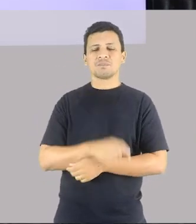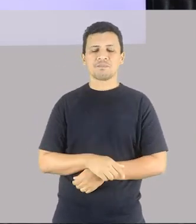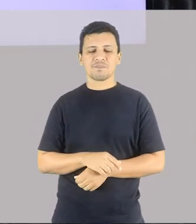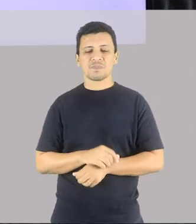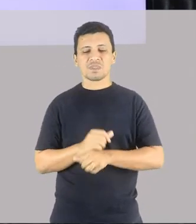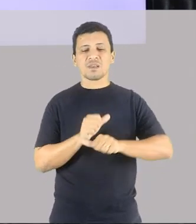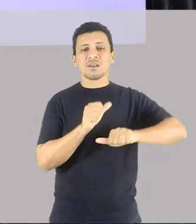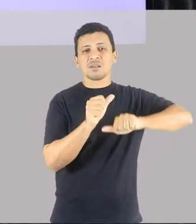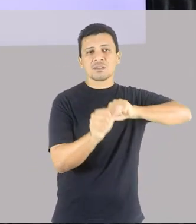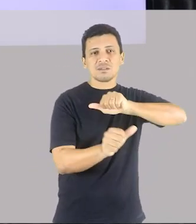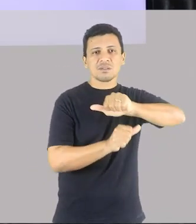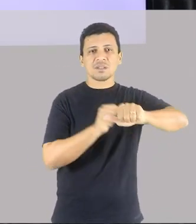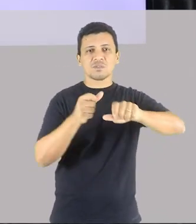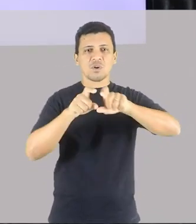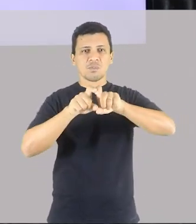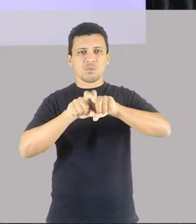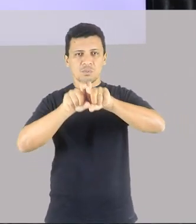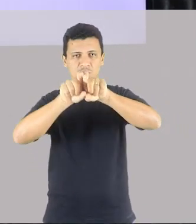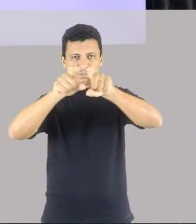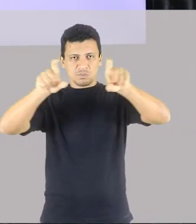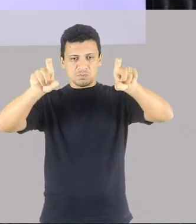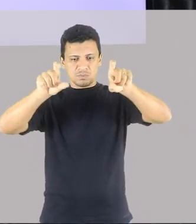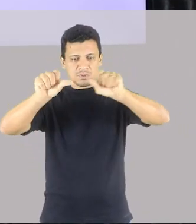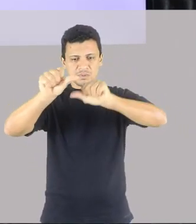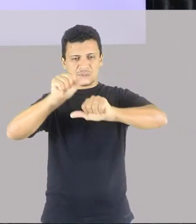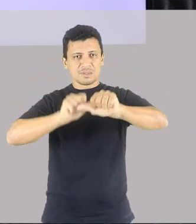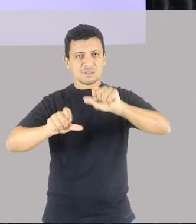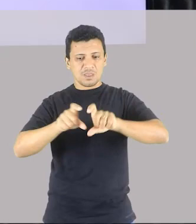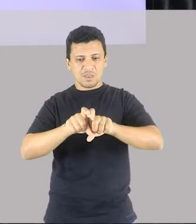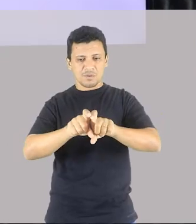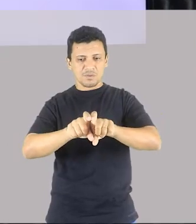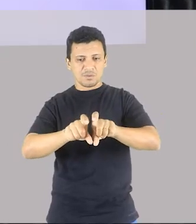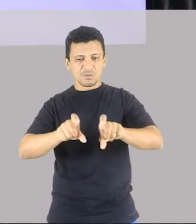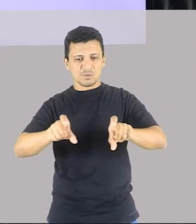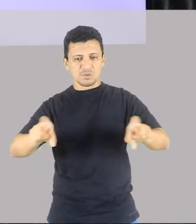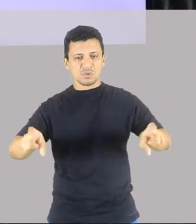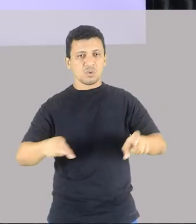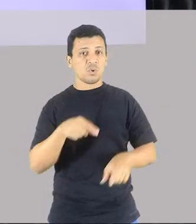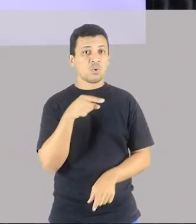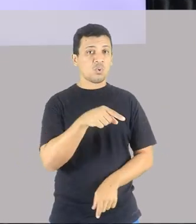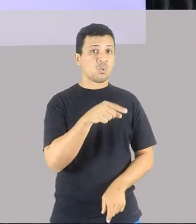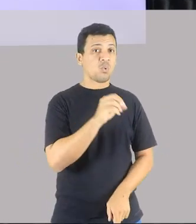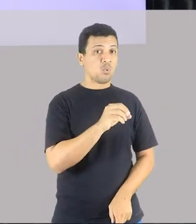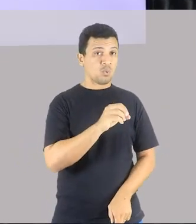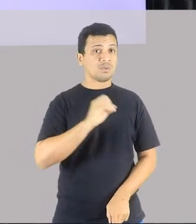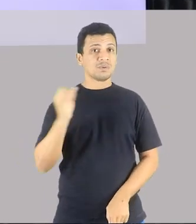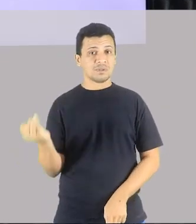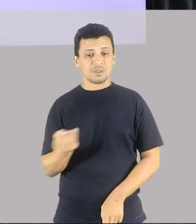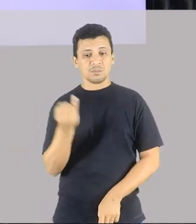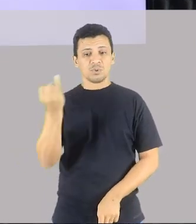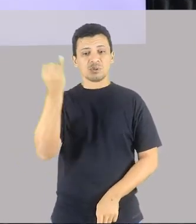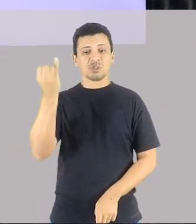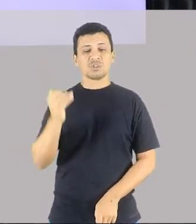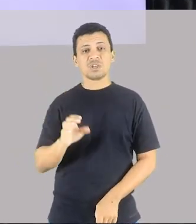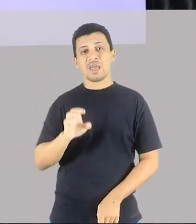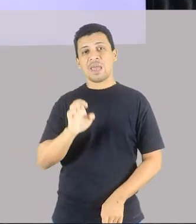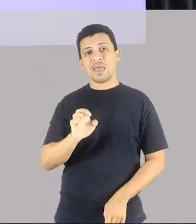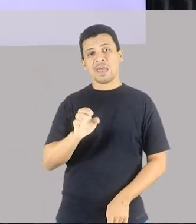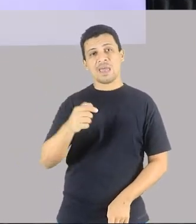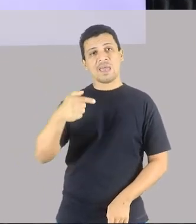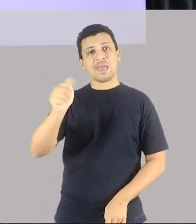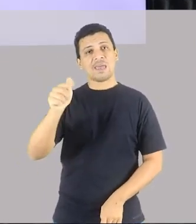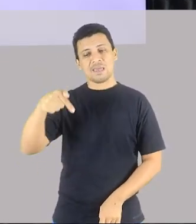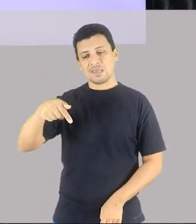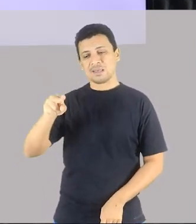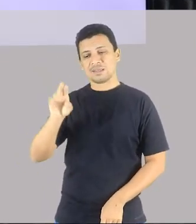transformo a oração, eu tenho uma oração predicativa. O importante é que todos participem.